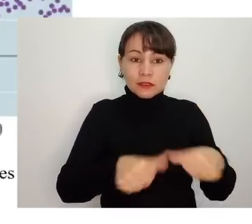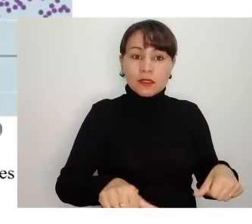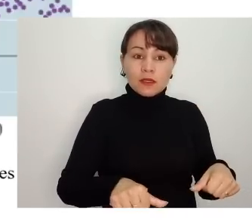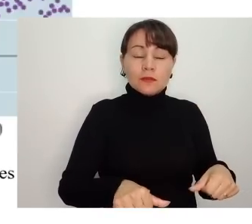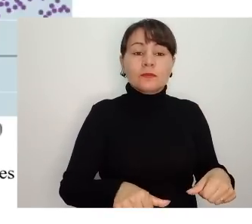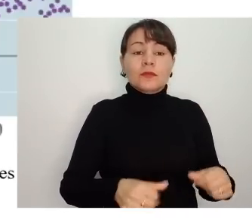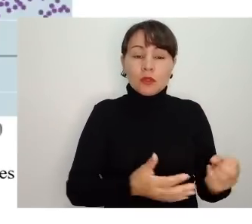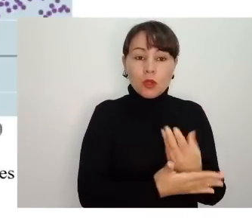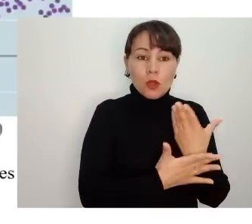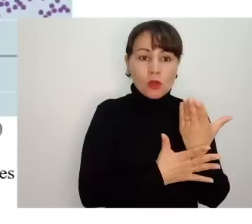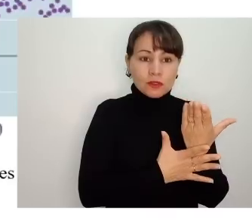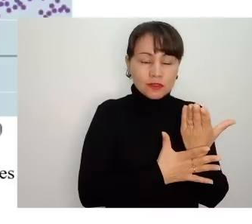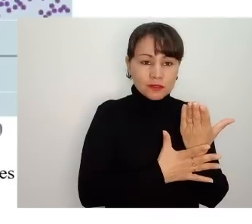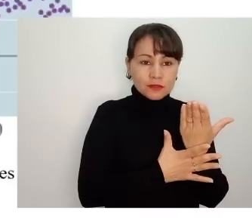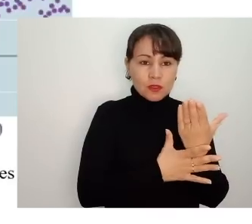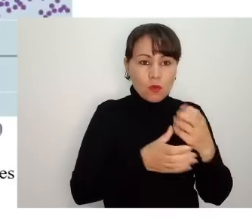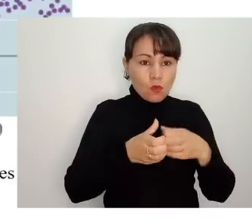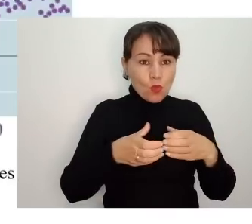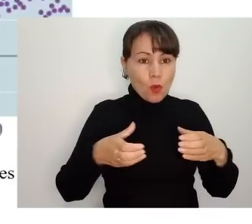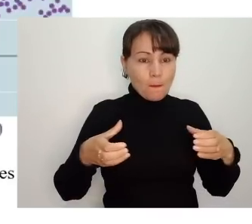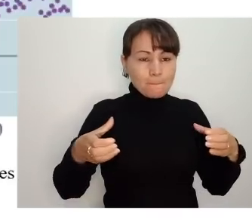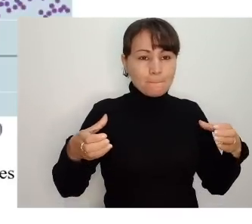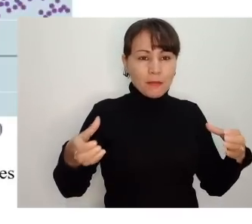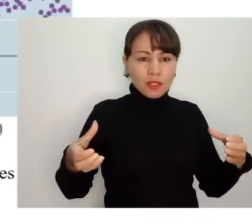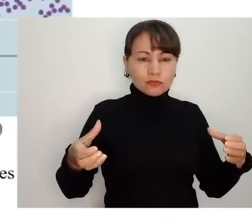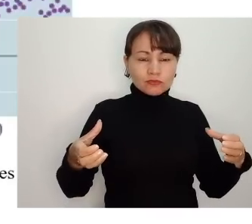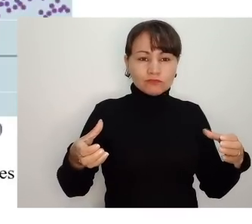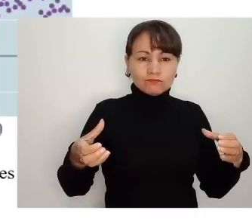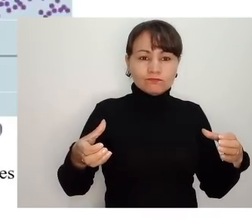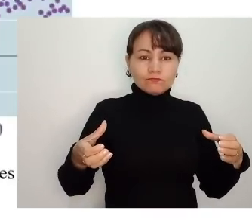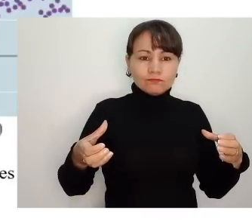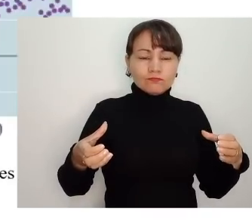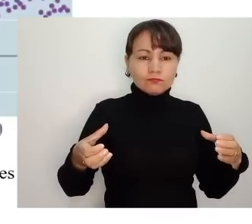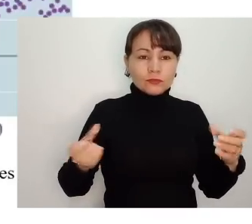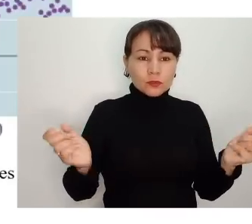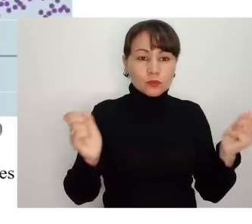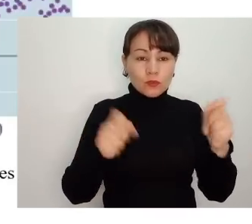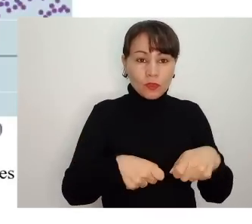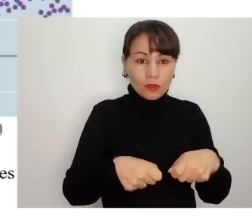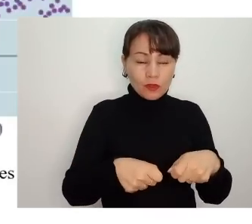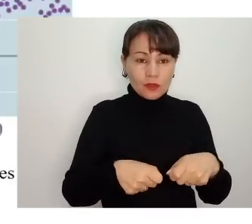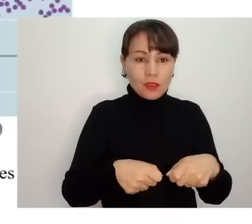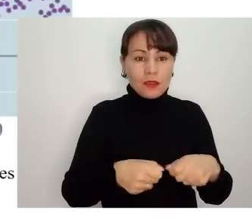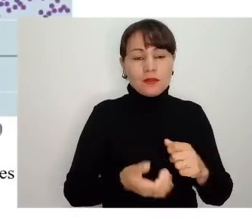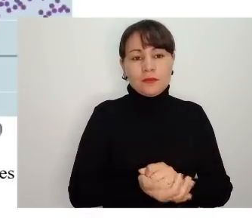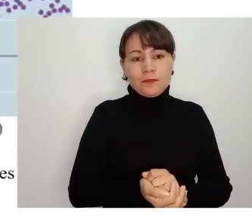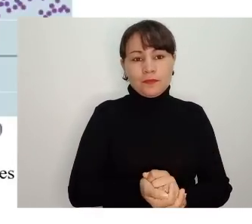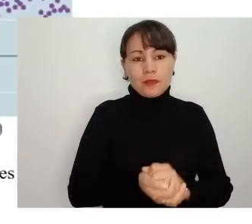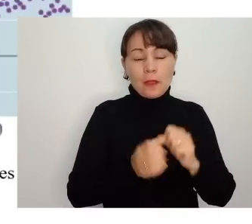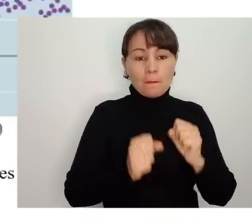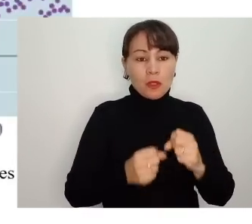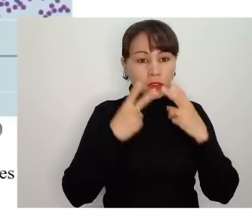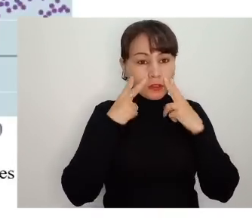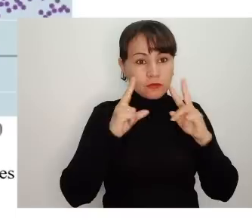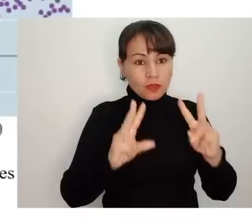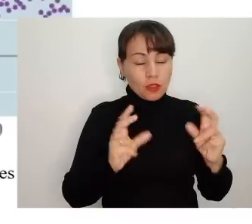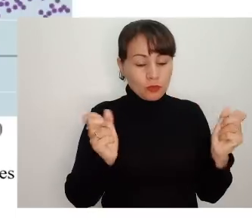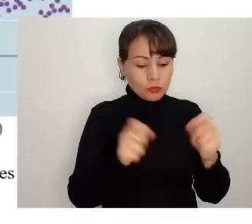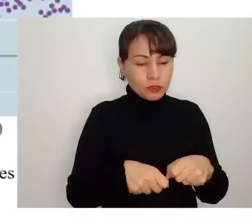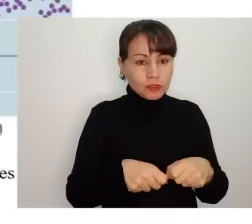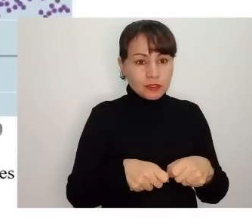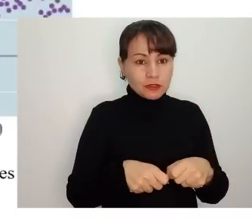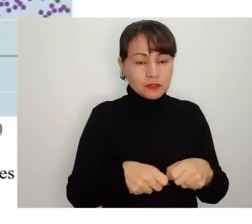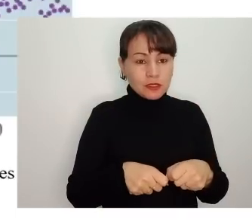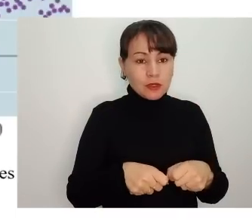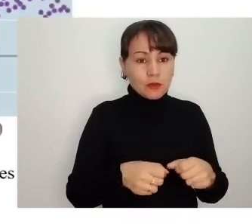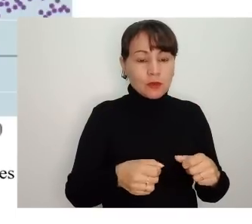aqui. Ocorreu, então, um aumento da amplitude dos potenciais de ação. Vocês podem ver, o